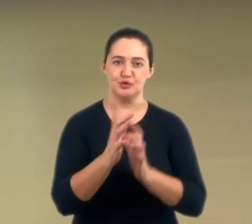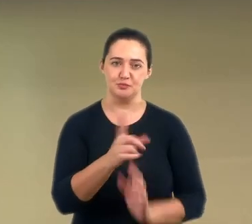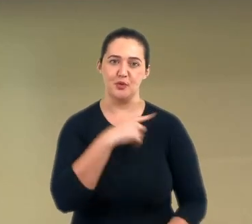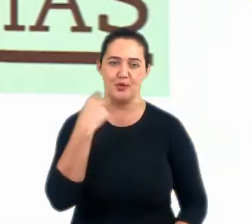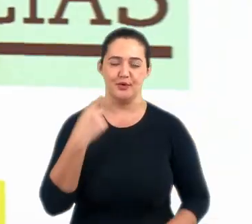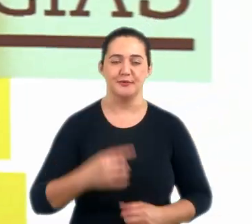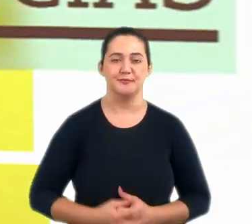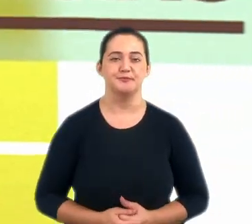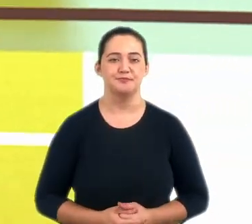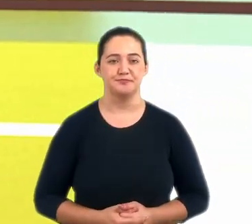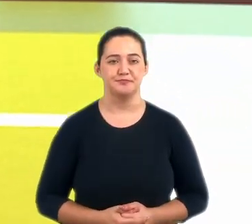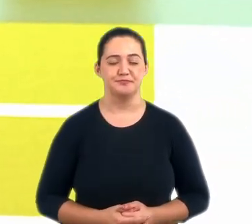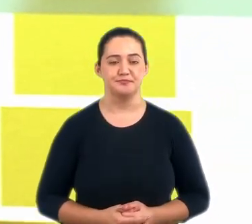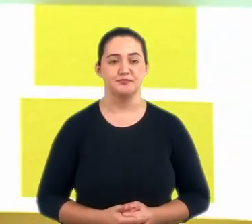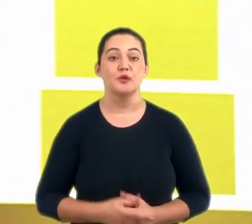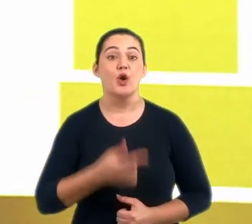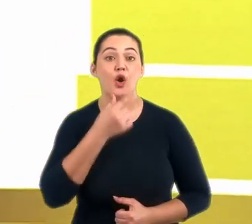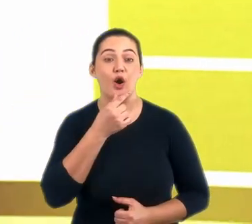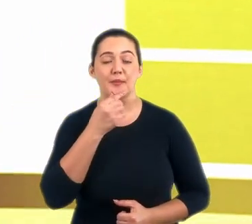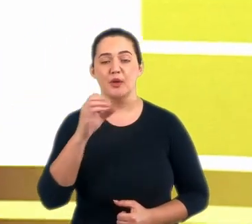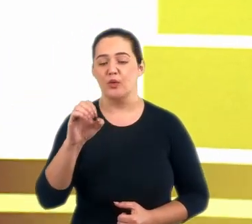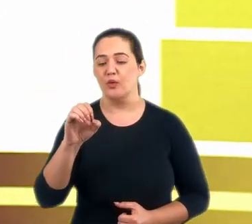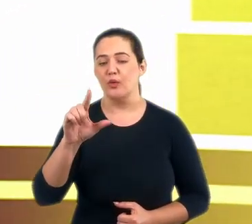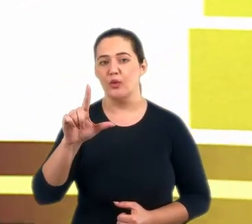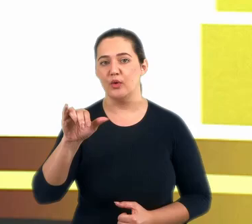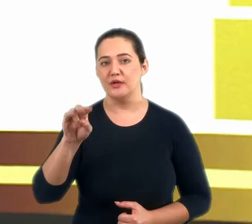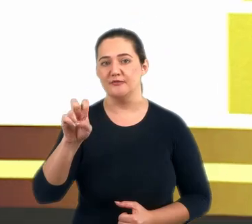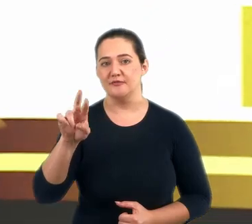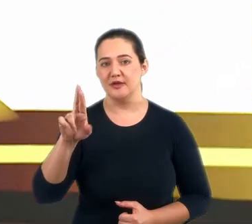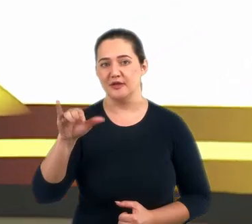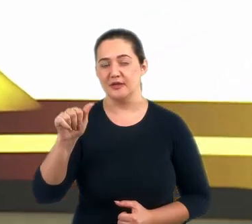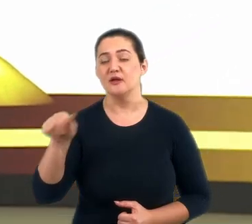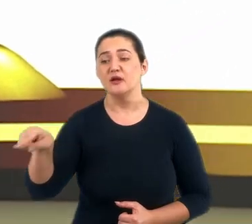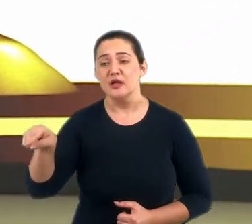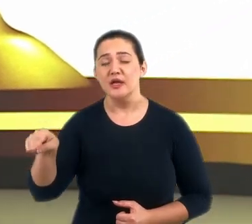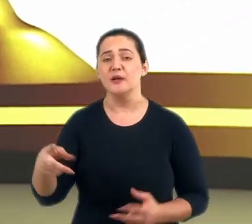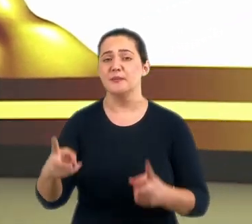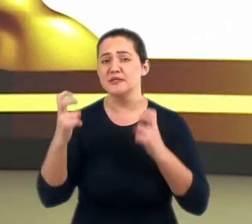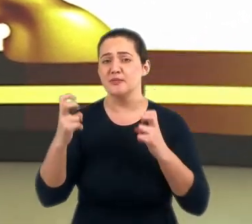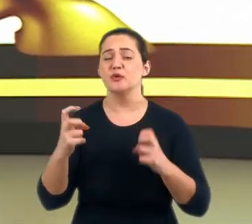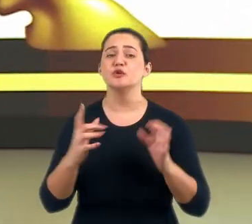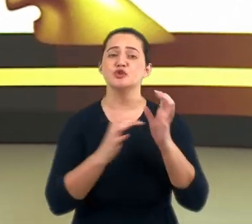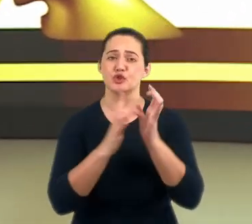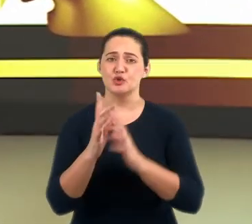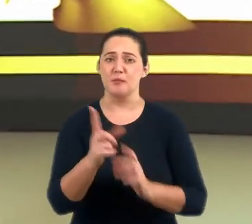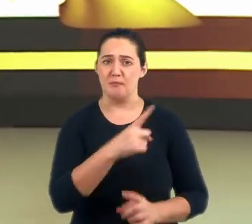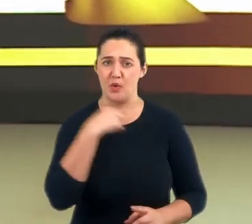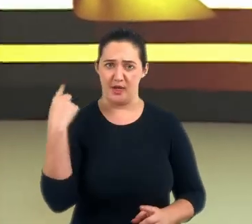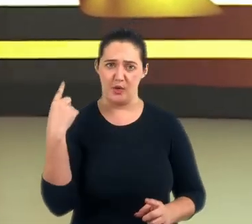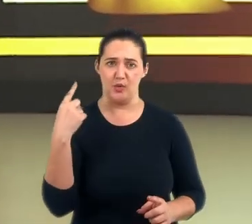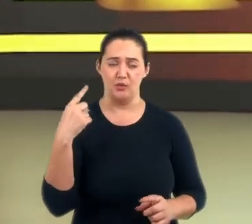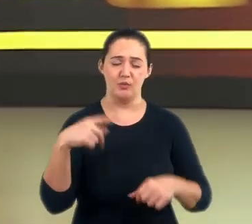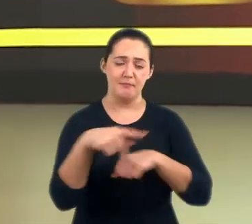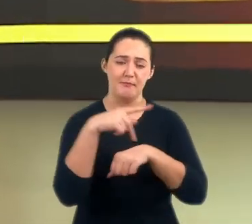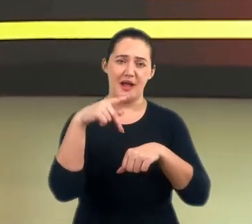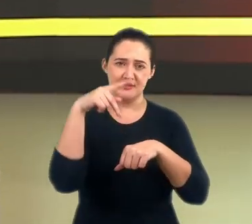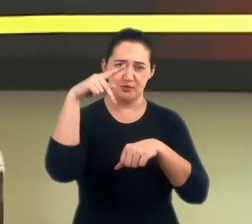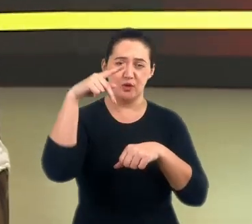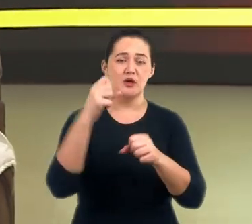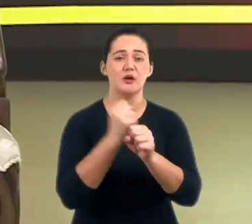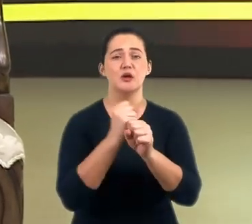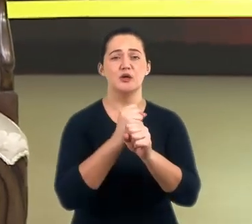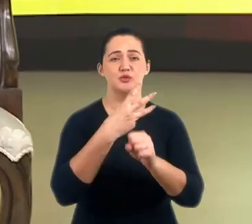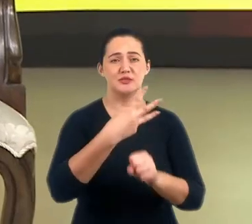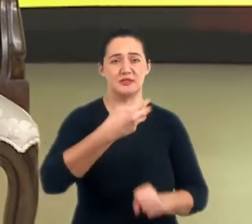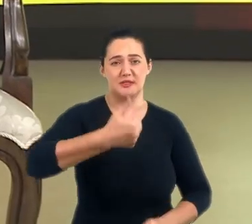crucificado. Juarez Oliveira percebeu que Jesus teria sido morto na Páscoa do ano 31, numa